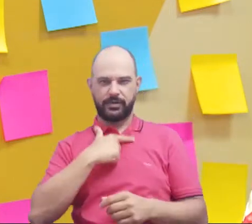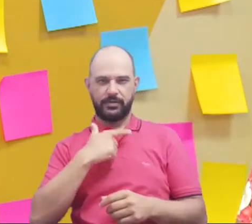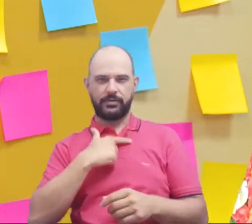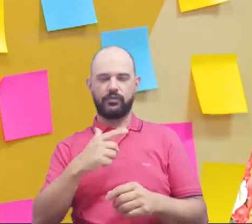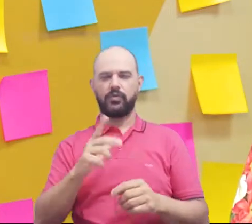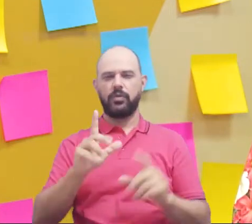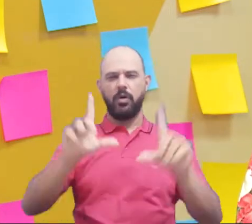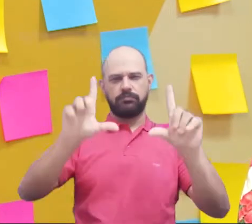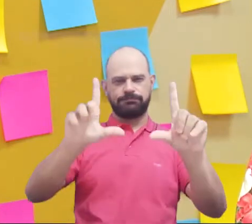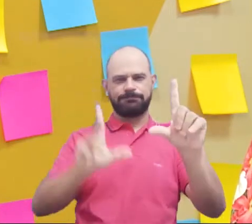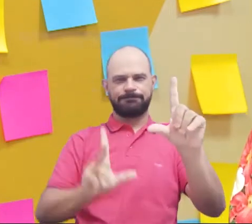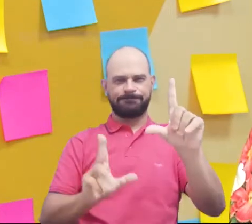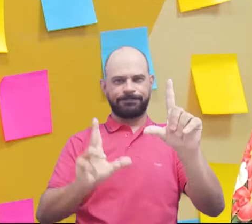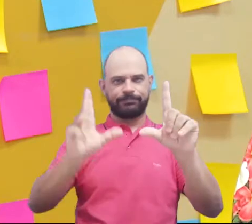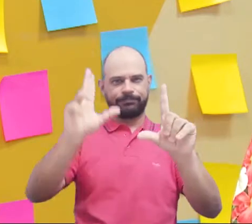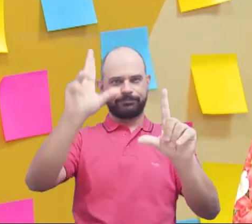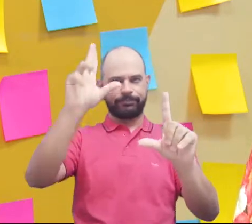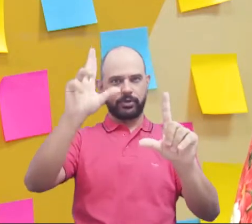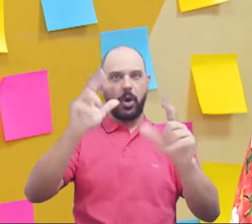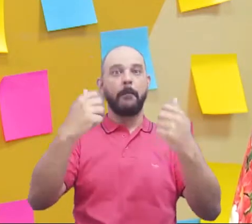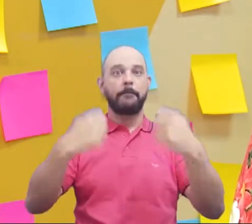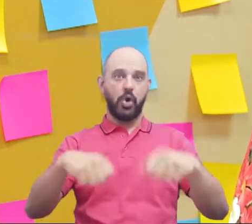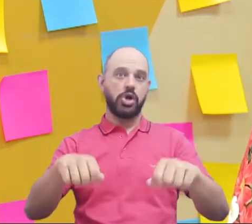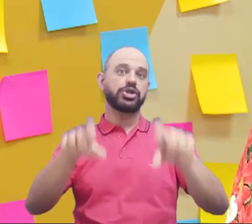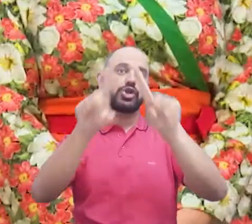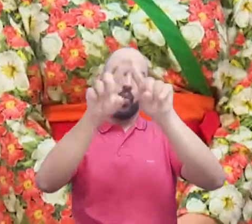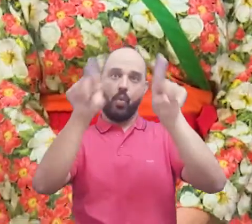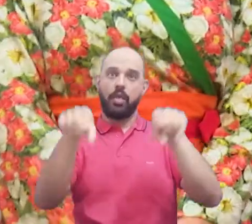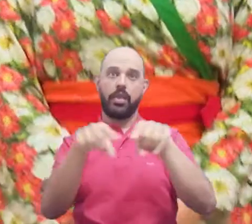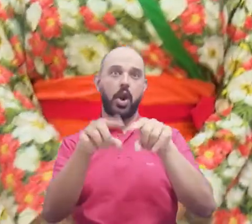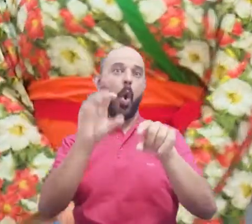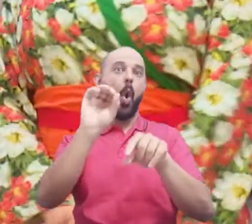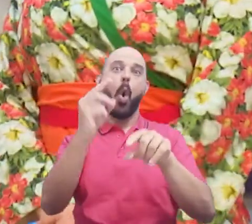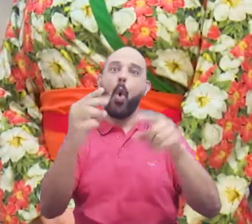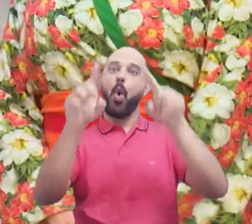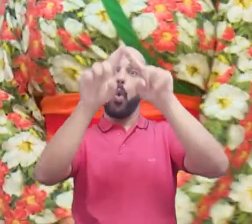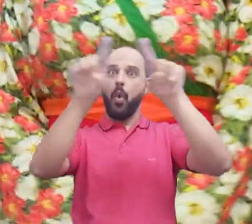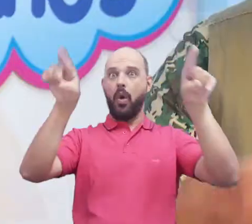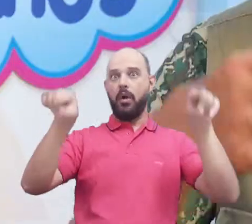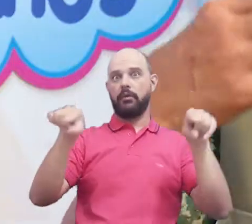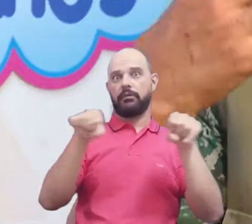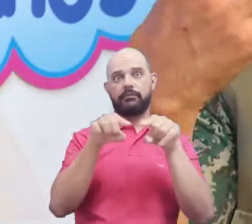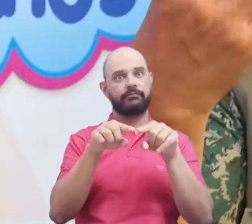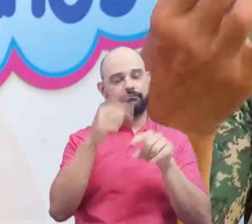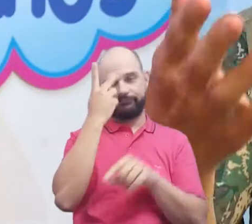você também pode deixá-la nos formatos quadrados ou retangular.